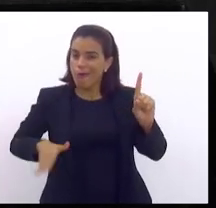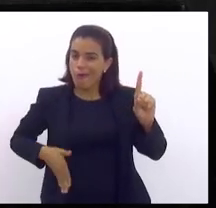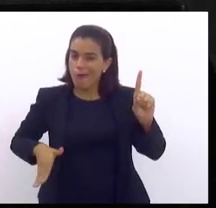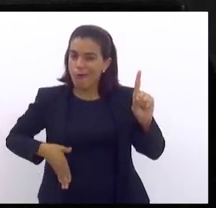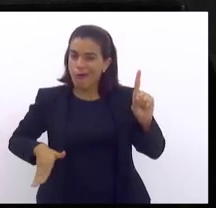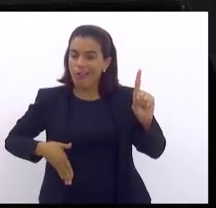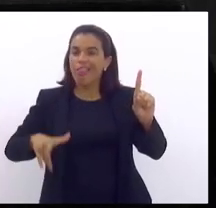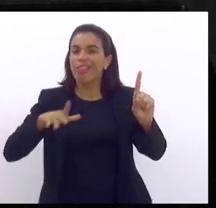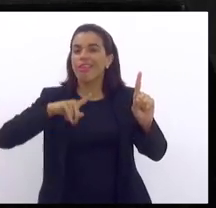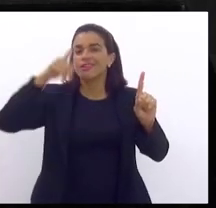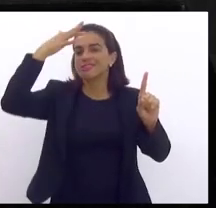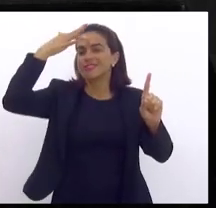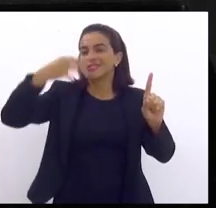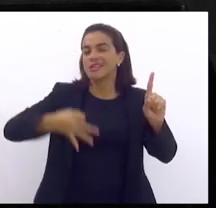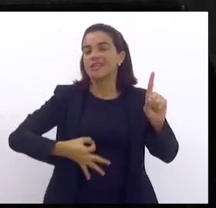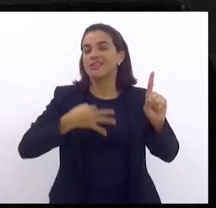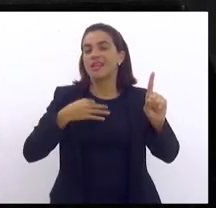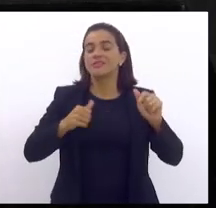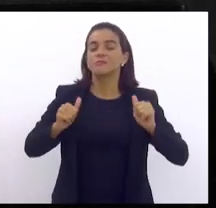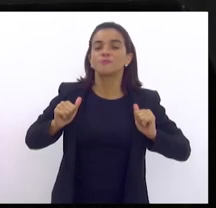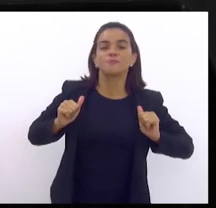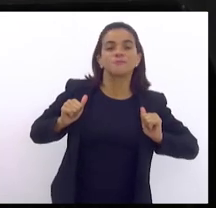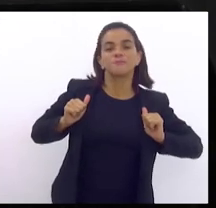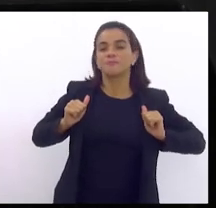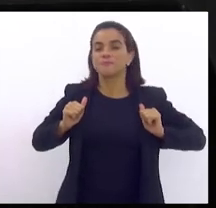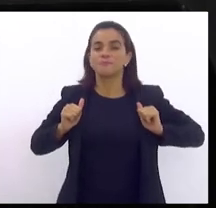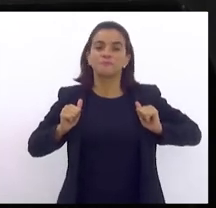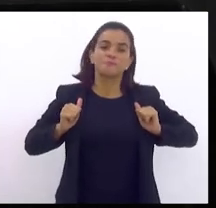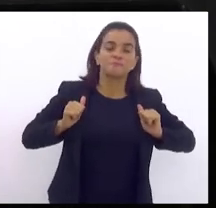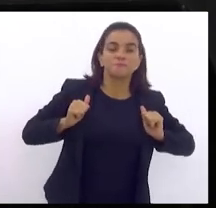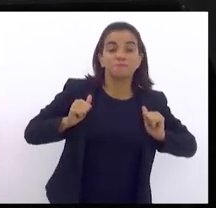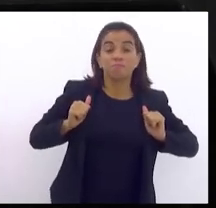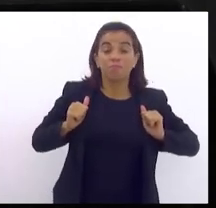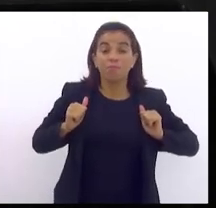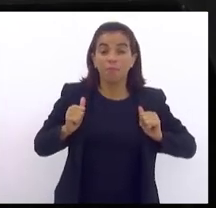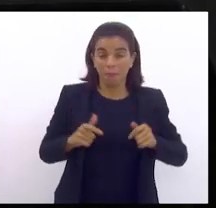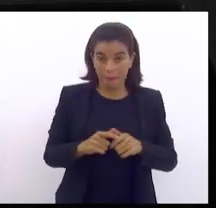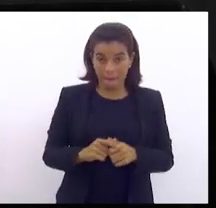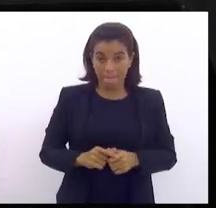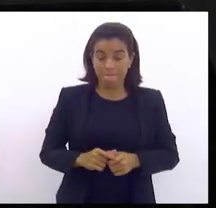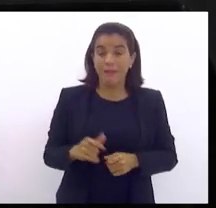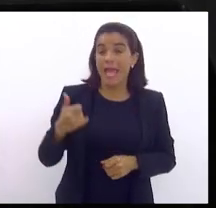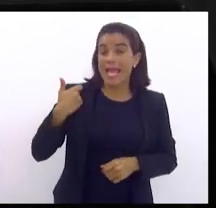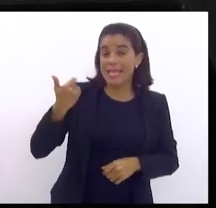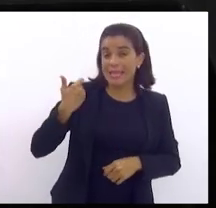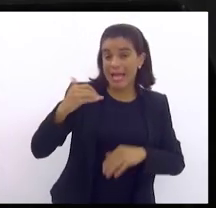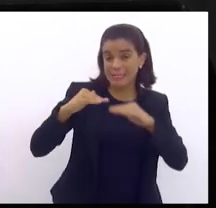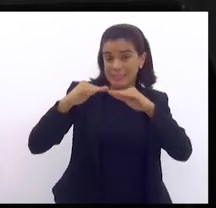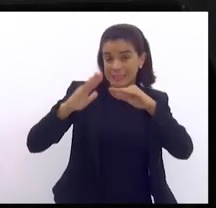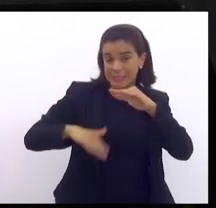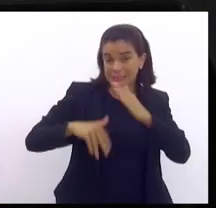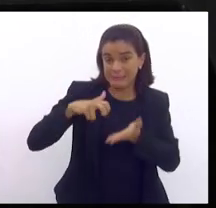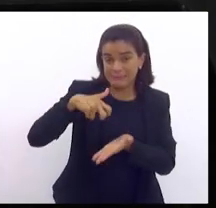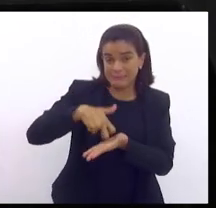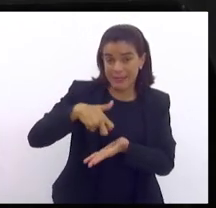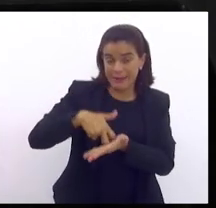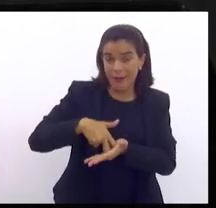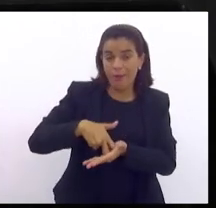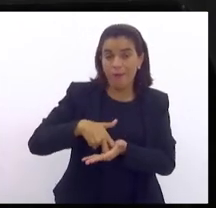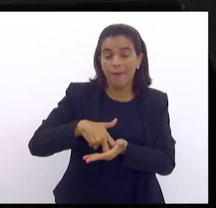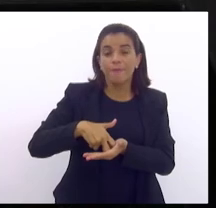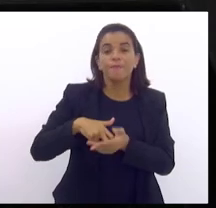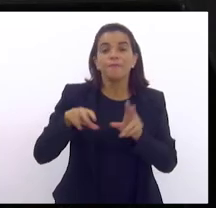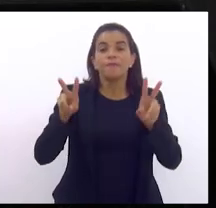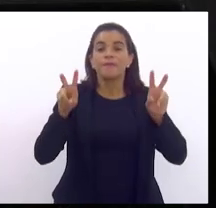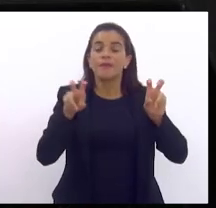certeza da impunidade. Quando não é a menor idade penal, é a